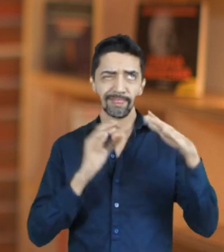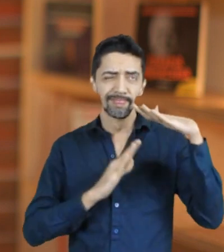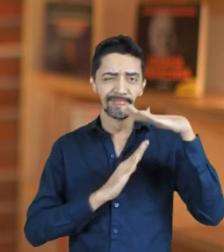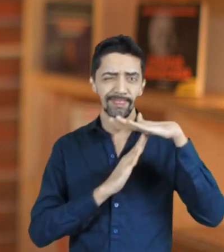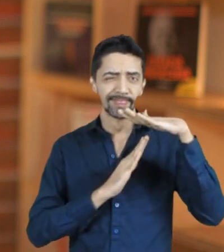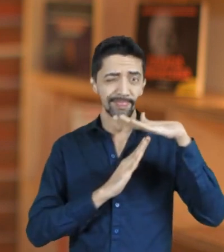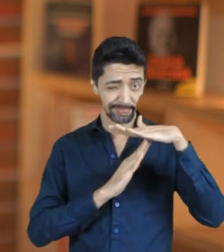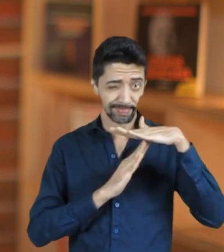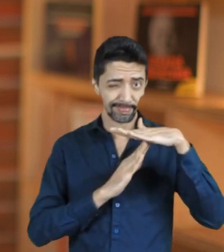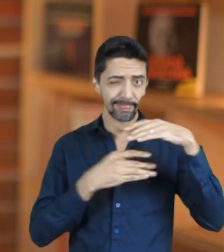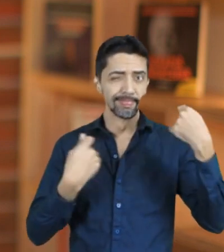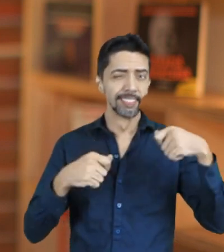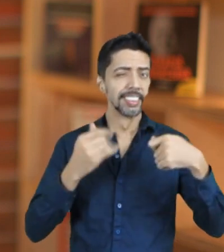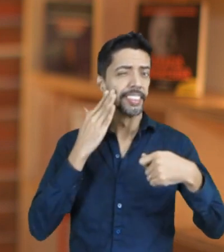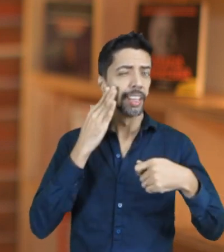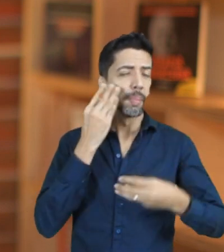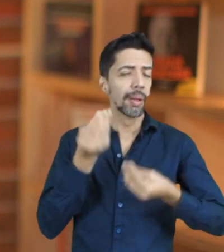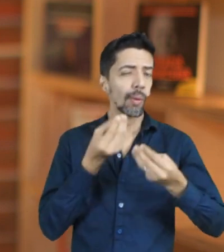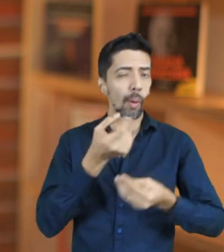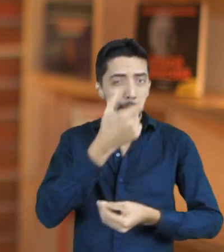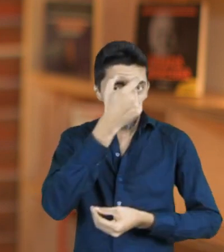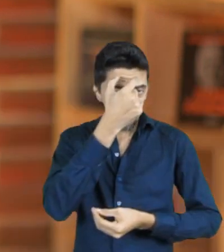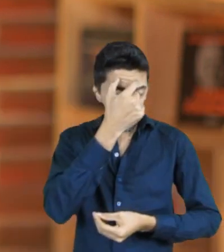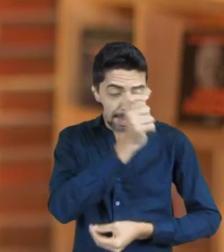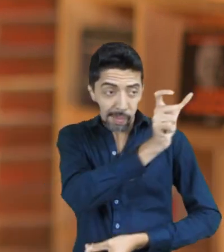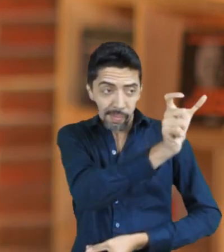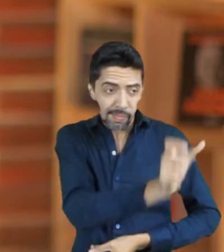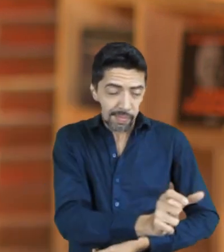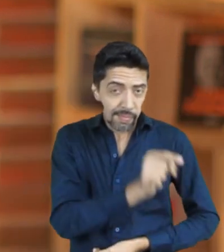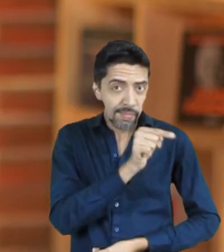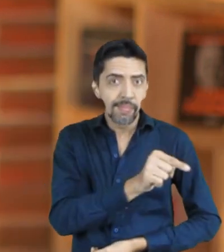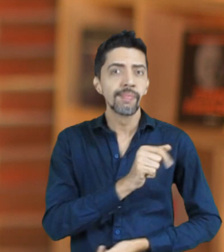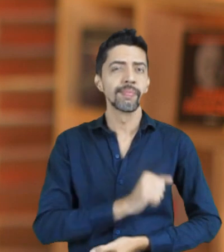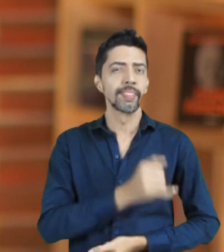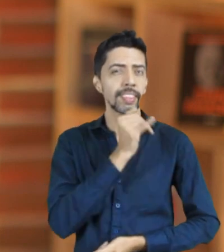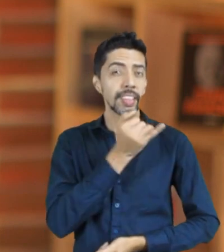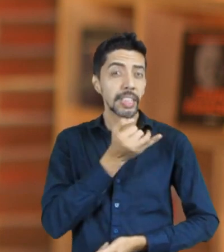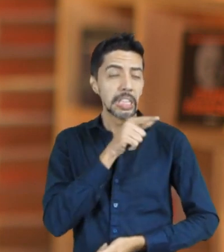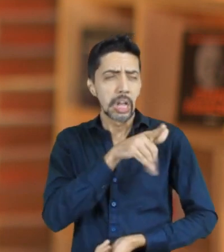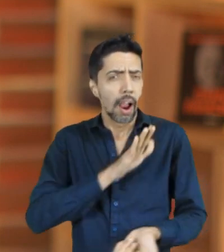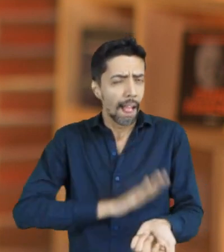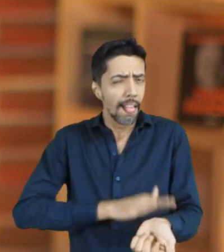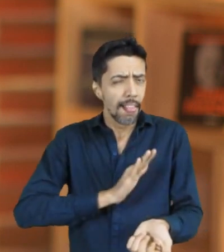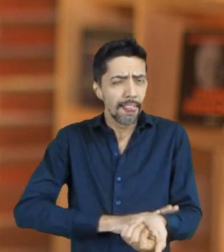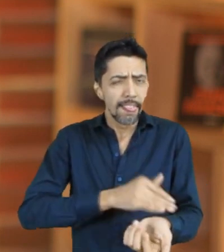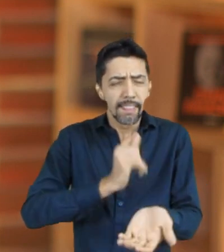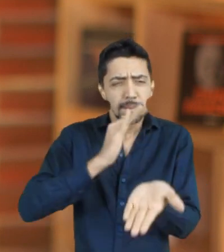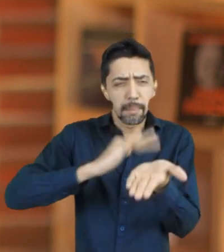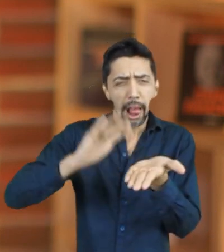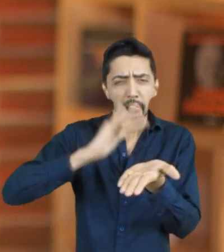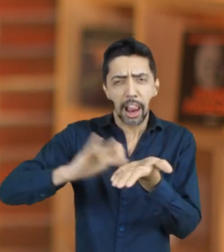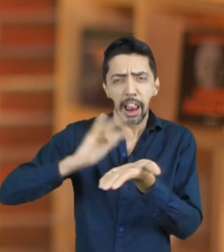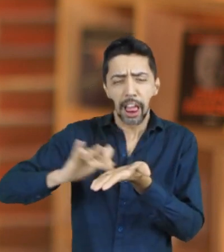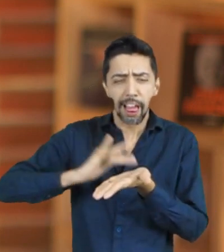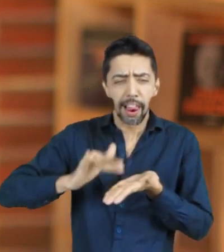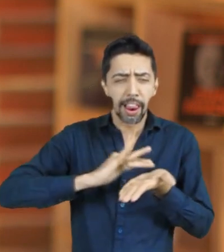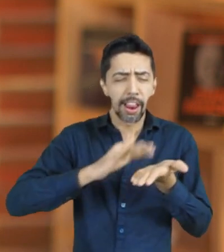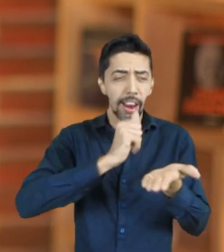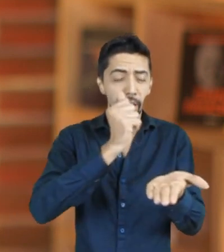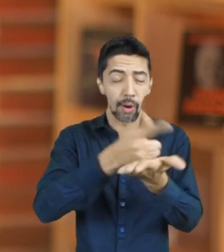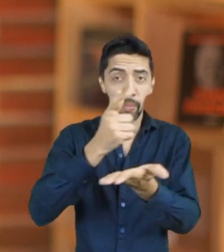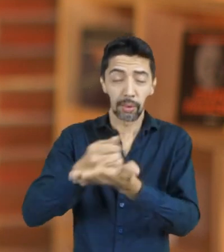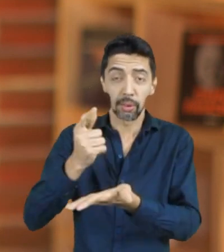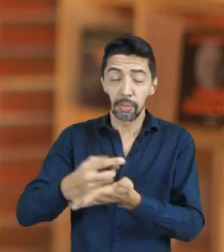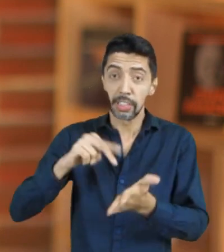cartões a gente precisa saber como está essa pessoa por exemplo se essa pessoa é Consumista ela está